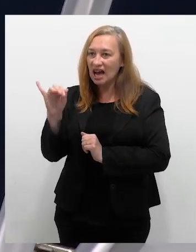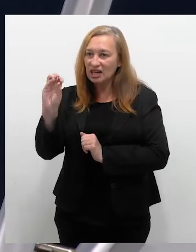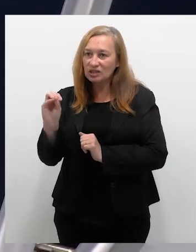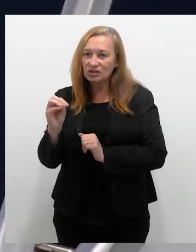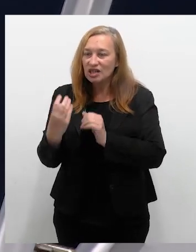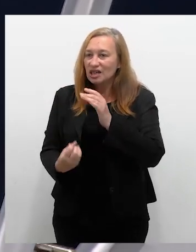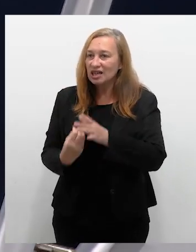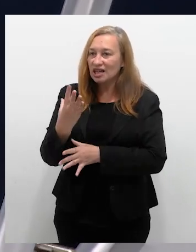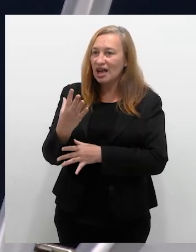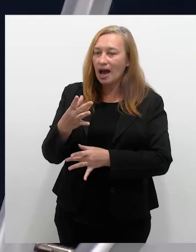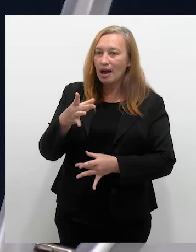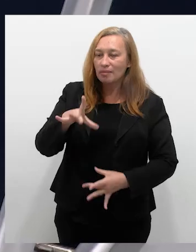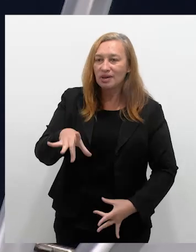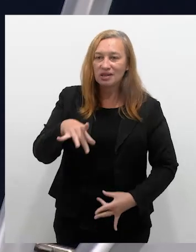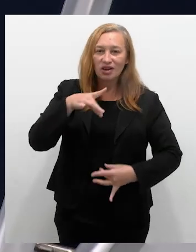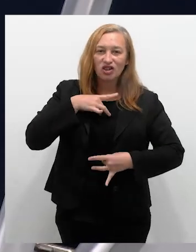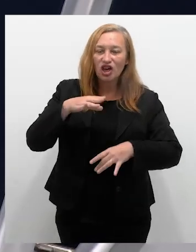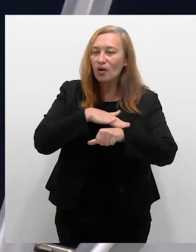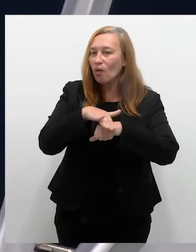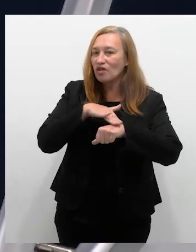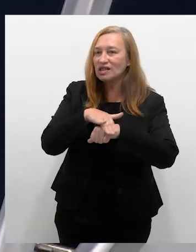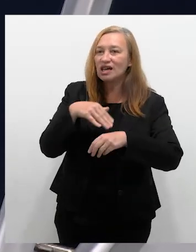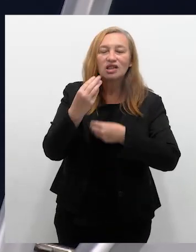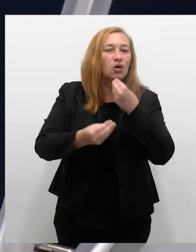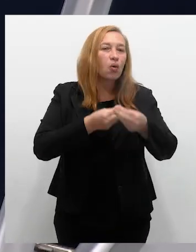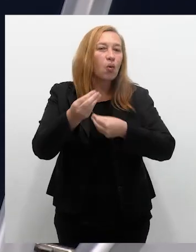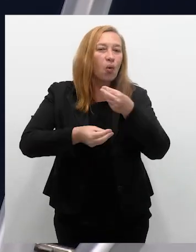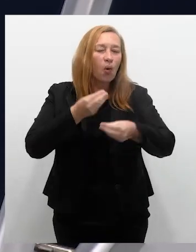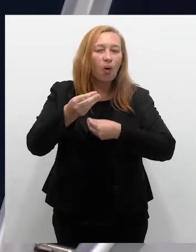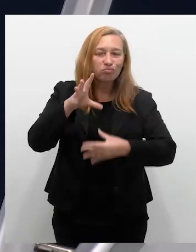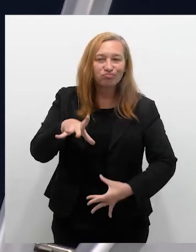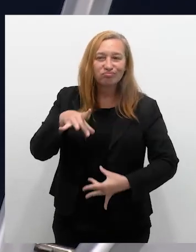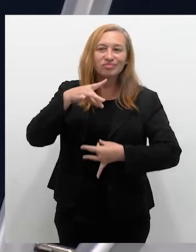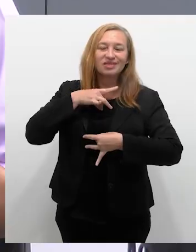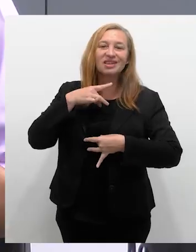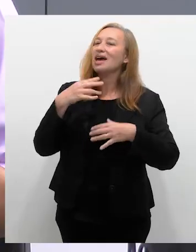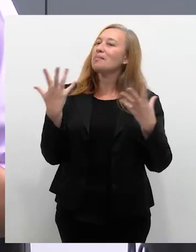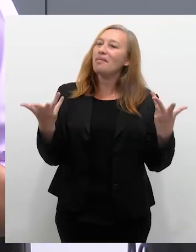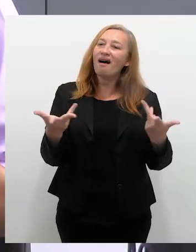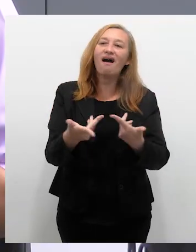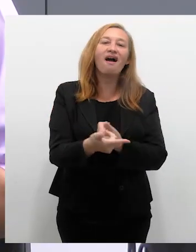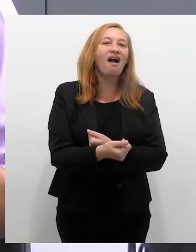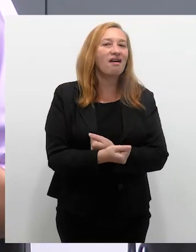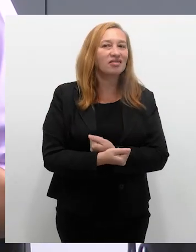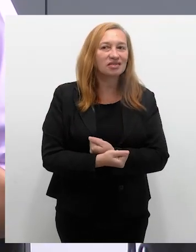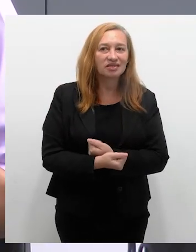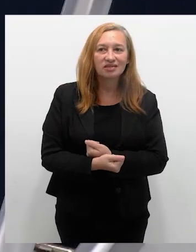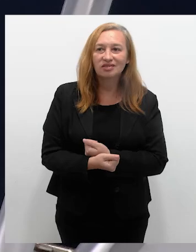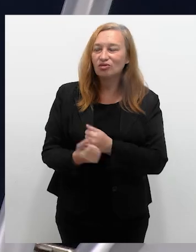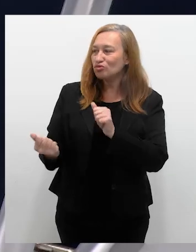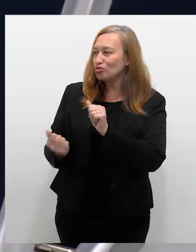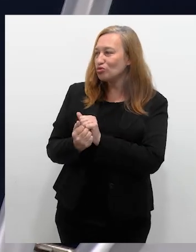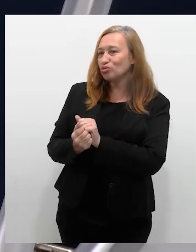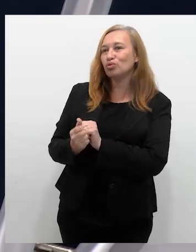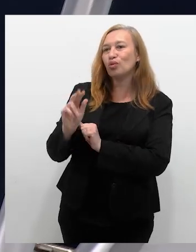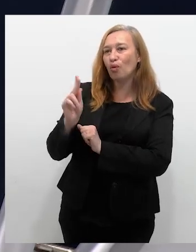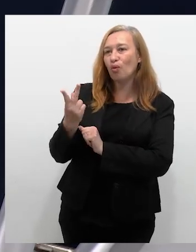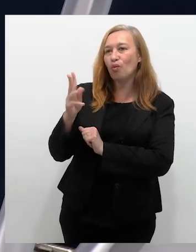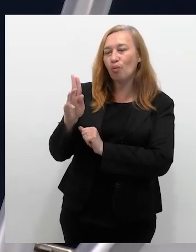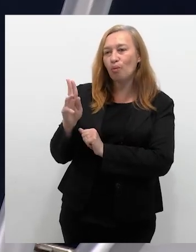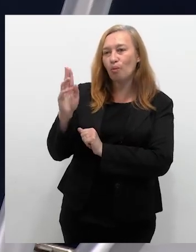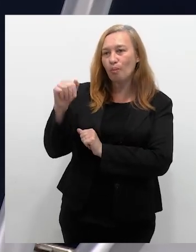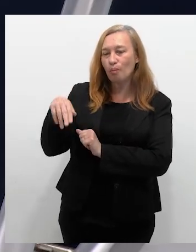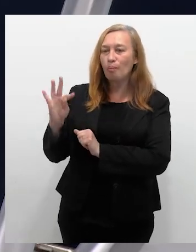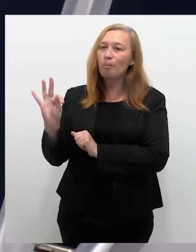construir personagens e conversar de como construir o personagem. Isso é maravilhoso, Nossa, né? É uma aula. Tá com o Humberto, assim,